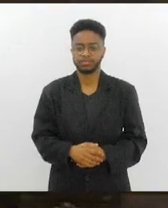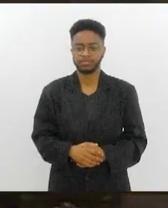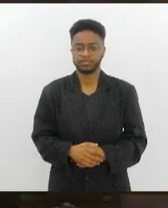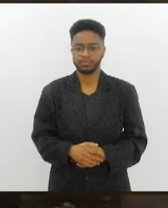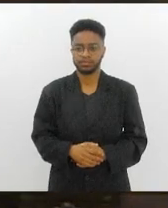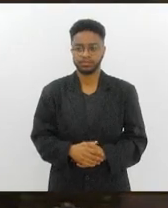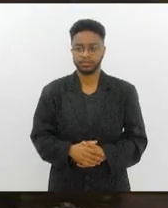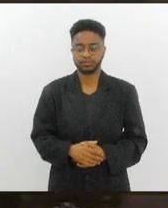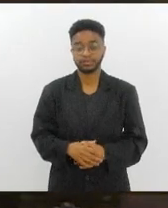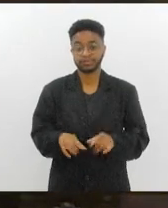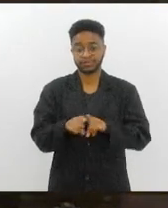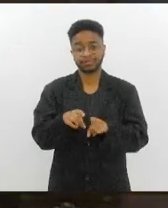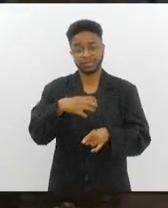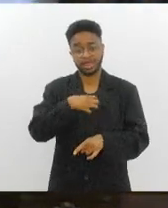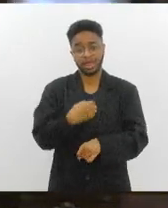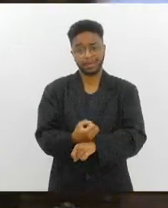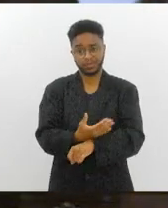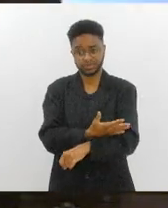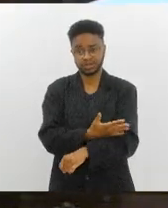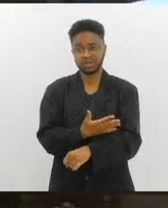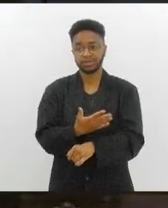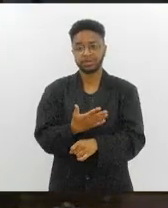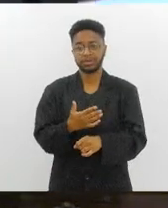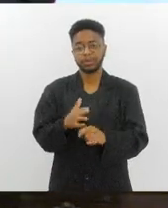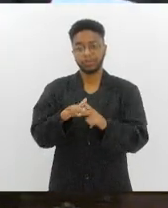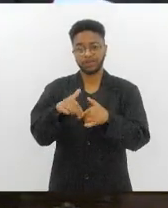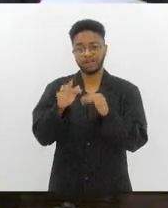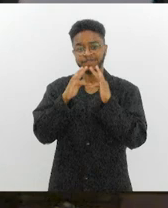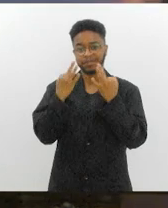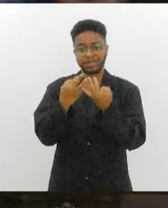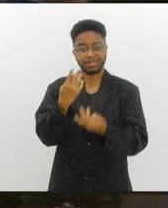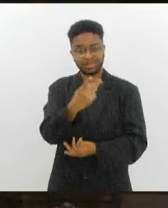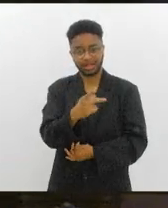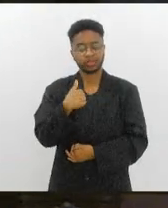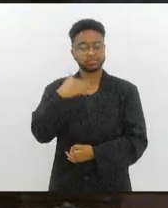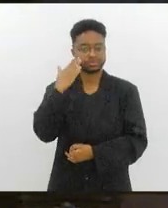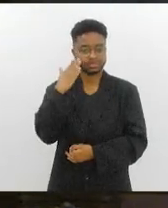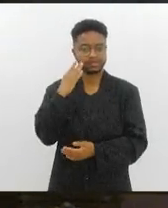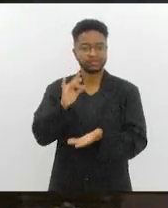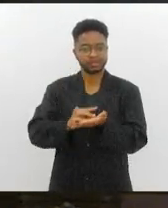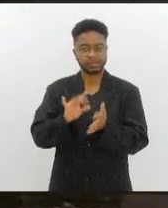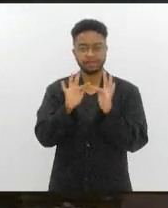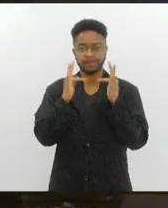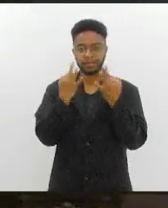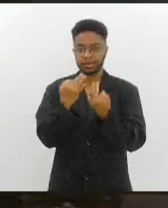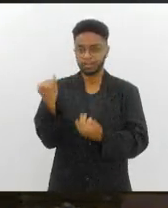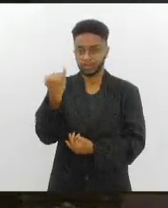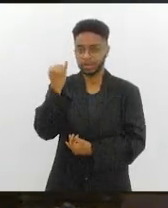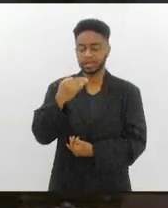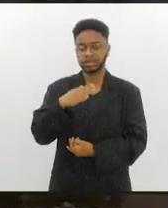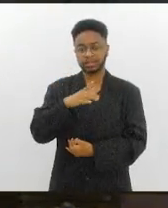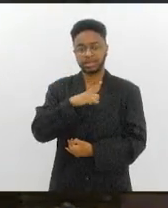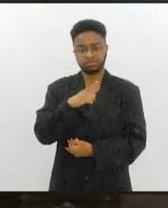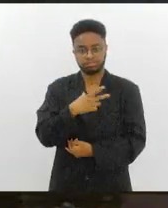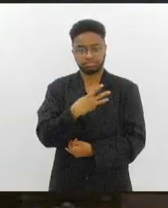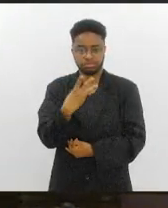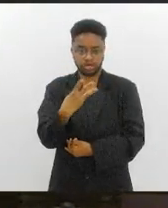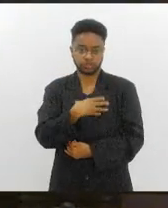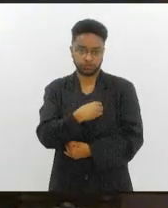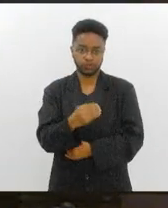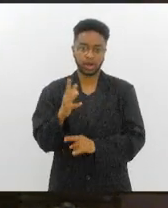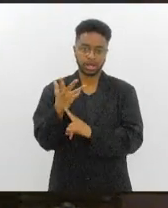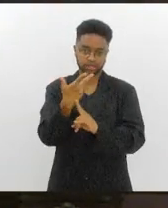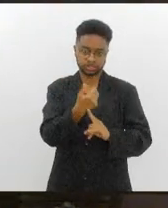Me sinto também muito emocionada vendo a família da Débora aqui. Eu sei quanto família é importante. Sou mãe de três artistas. Queria